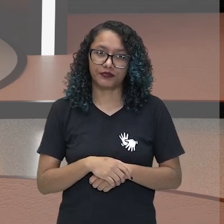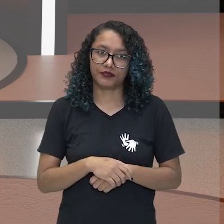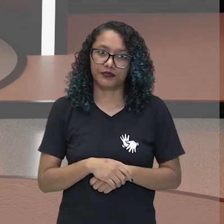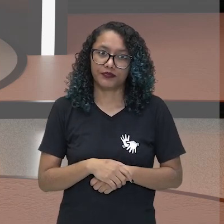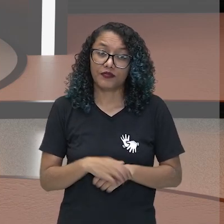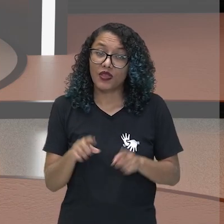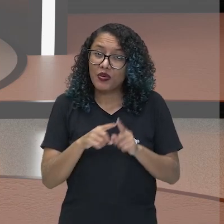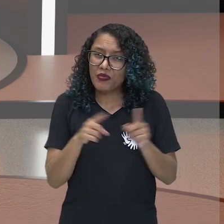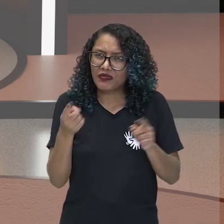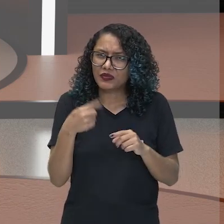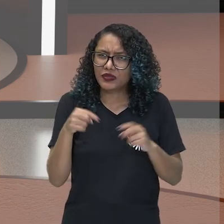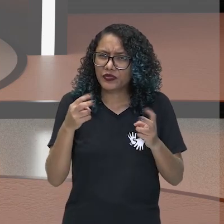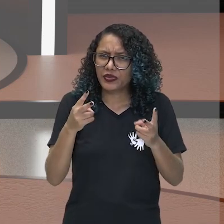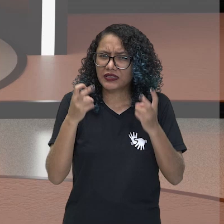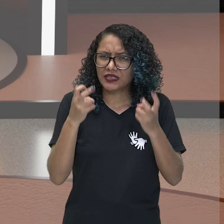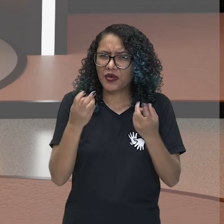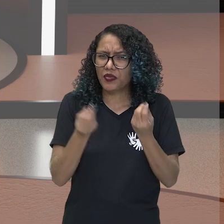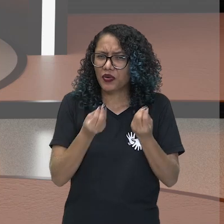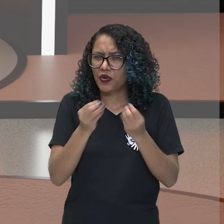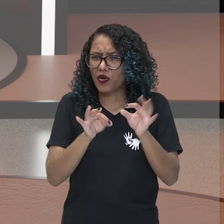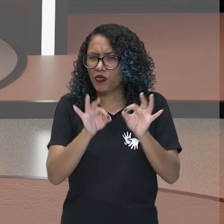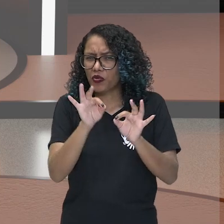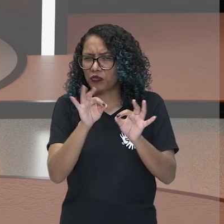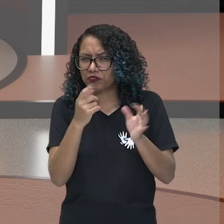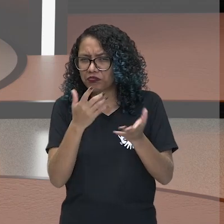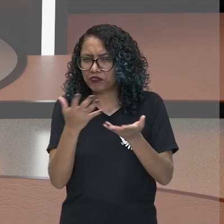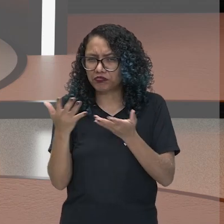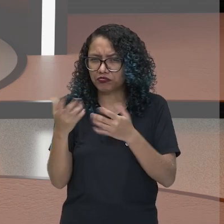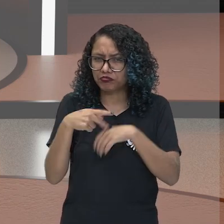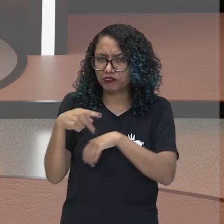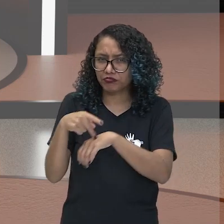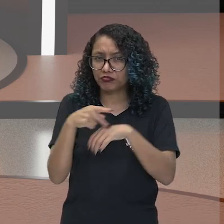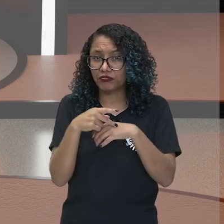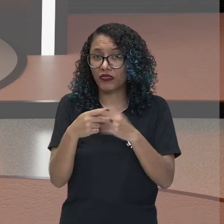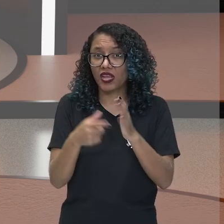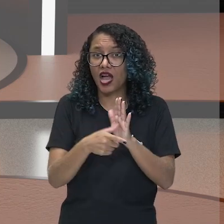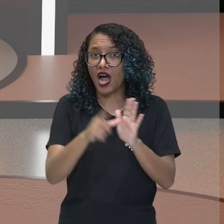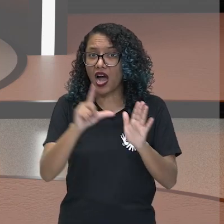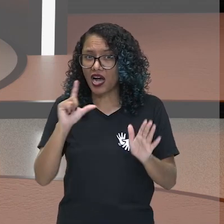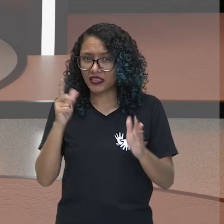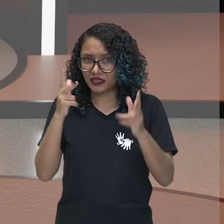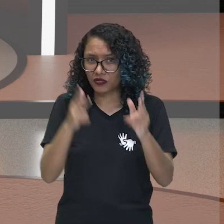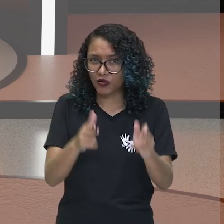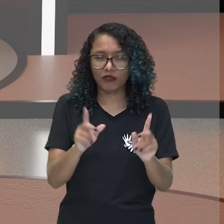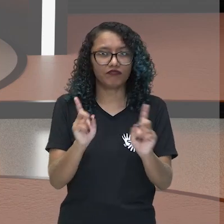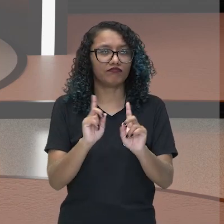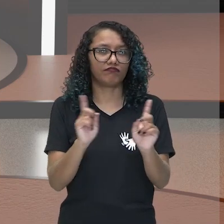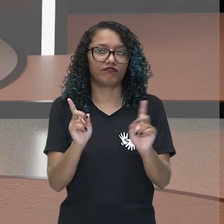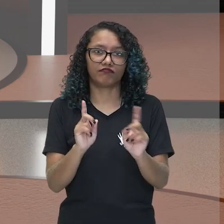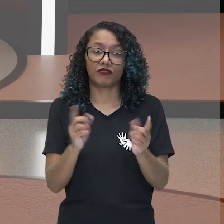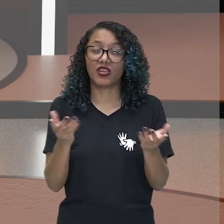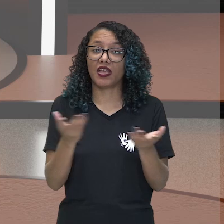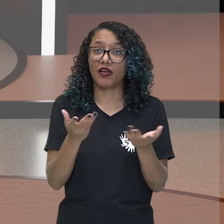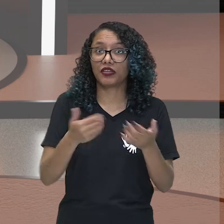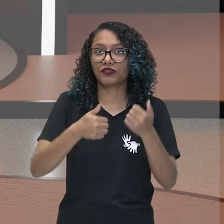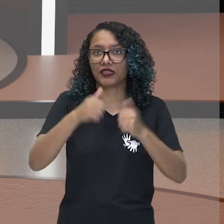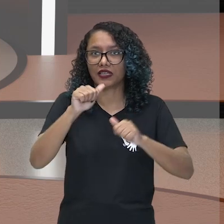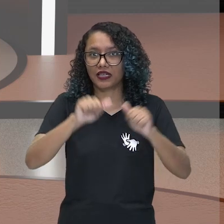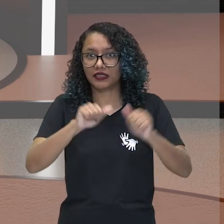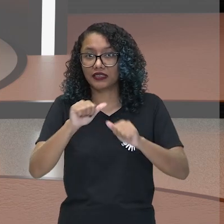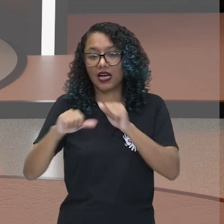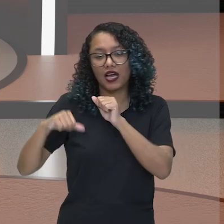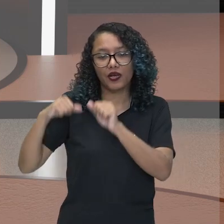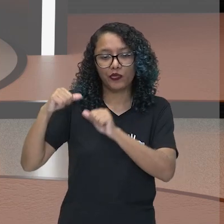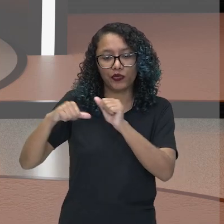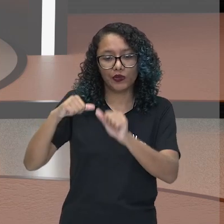aqui hoje do que é a Europa, nem sempre foi assim. E é isso que a gente vai verificar na aula de hoje. As mudanças que ocorreram